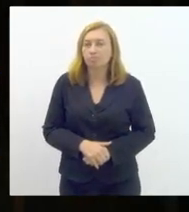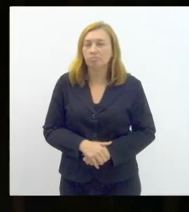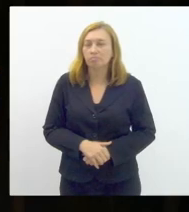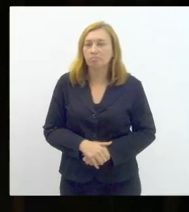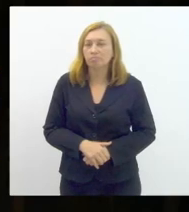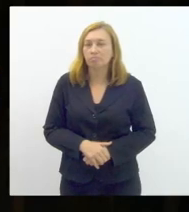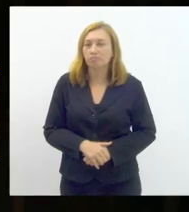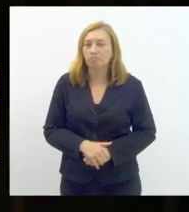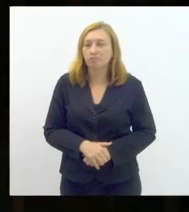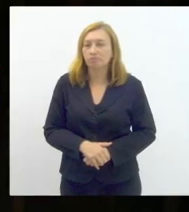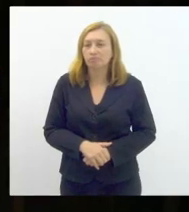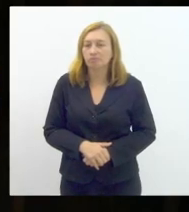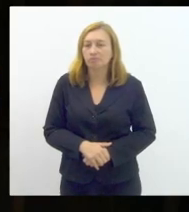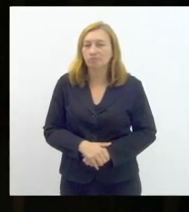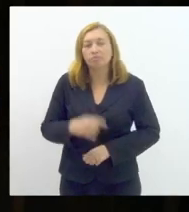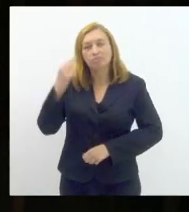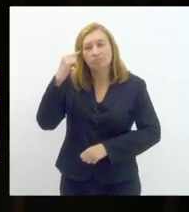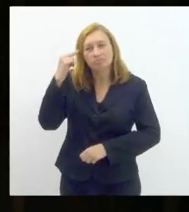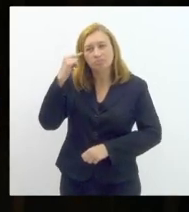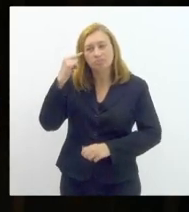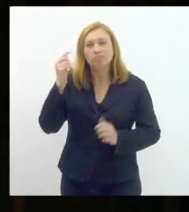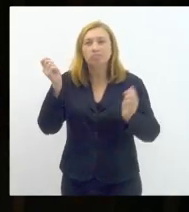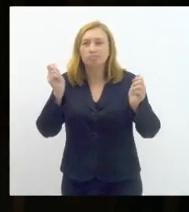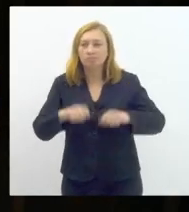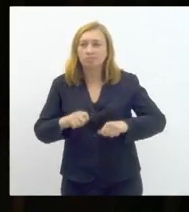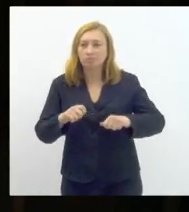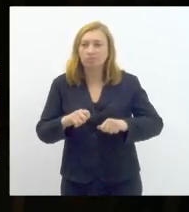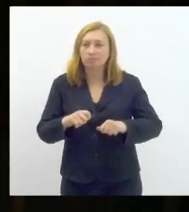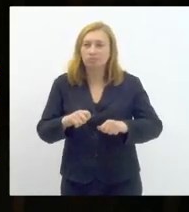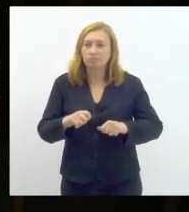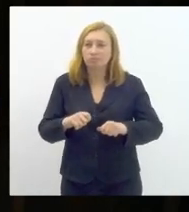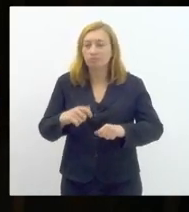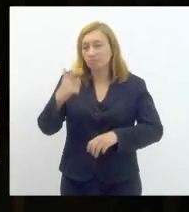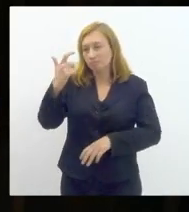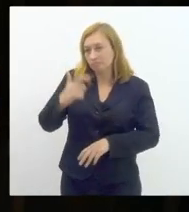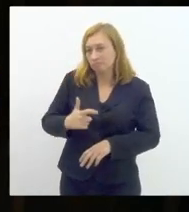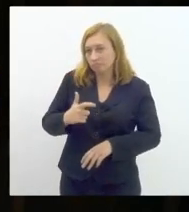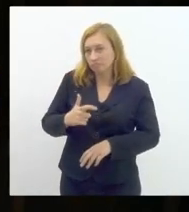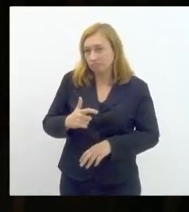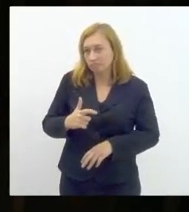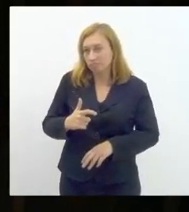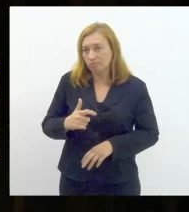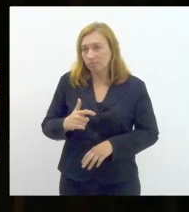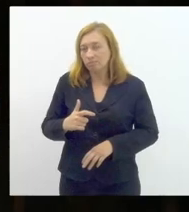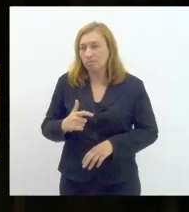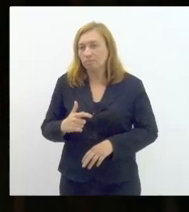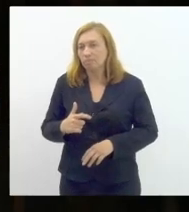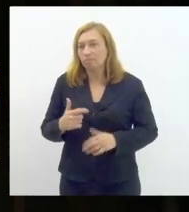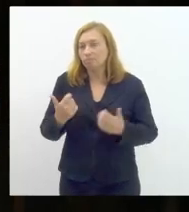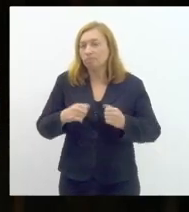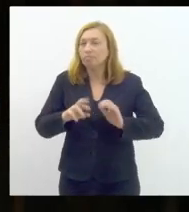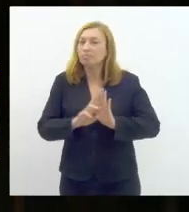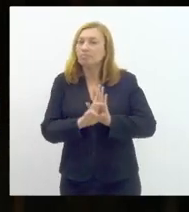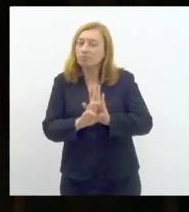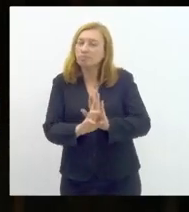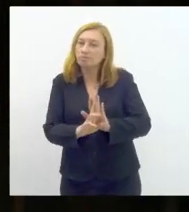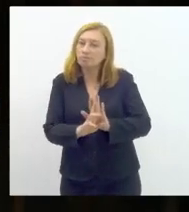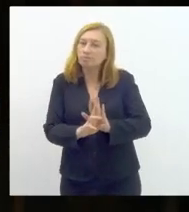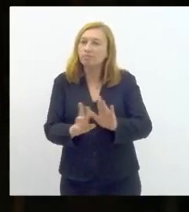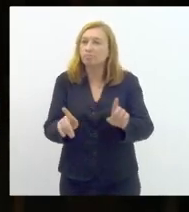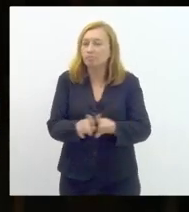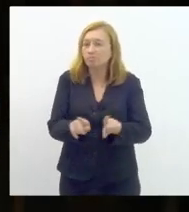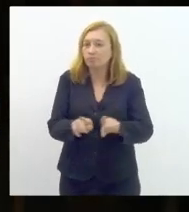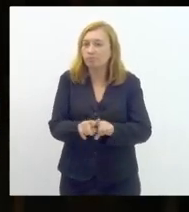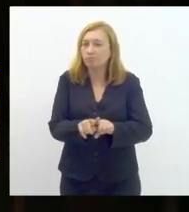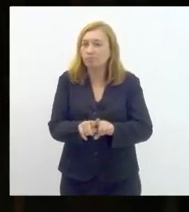a gente tem que pensar muito na possibilidade do vir a ser. O que é a possibilidade do vir a ser? A gente tem que ser representado e a gente também tem